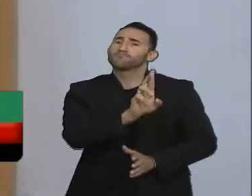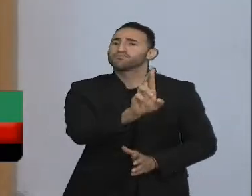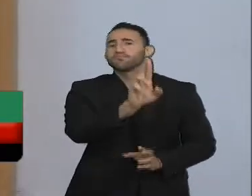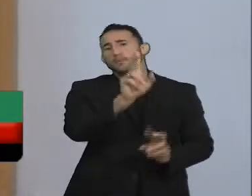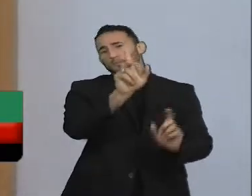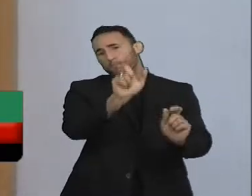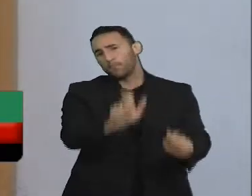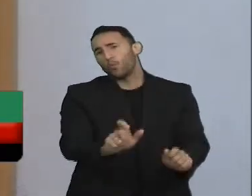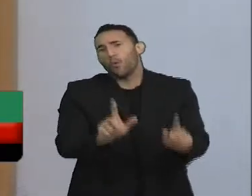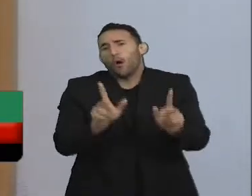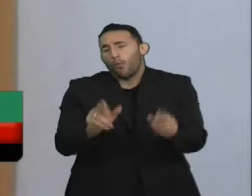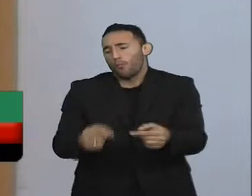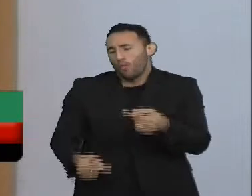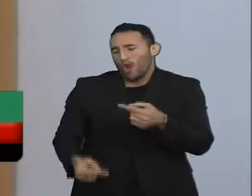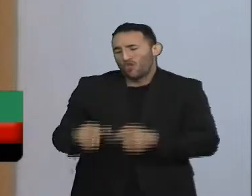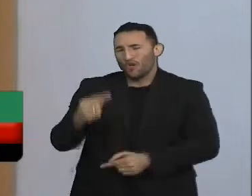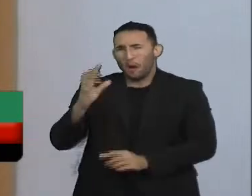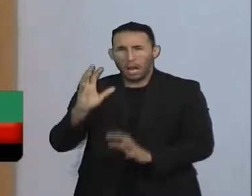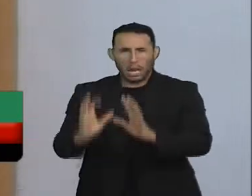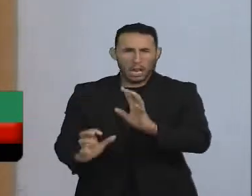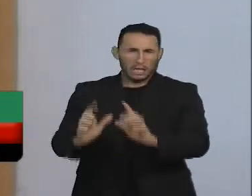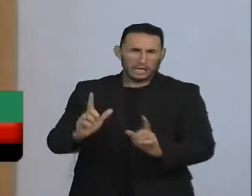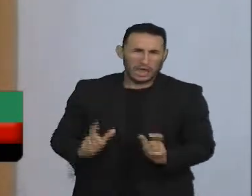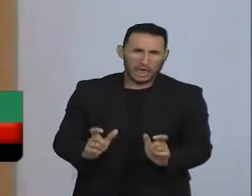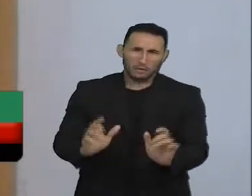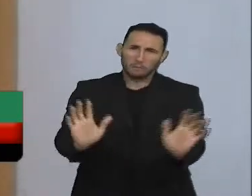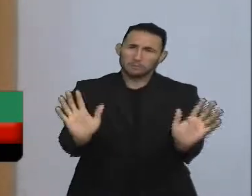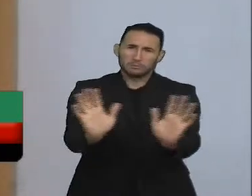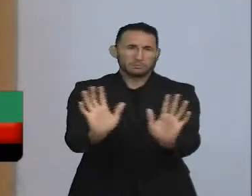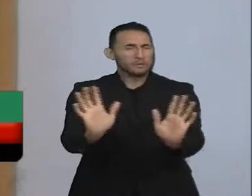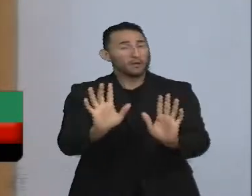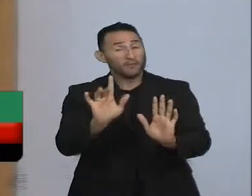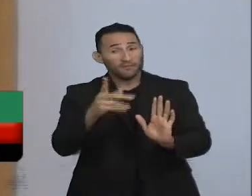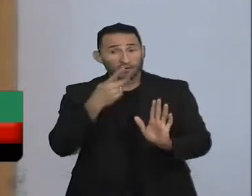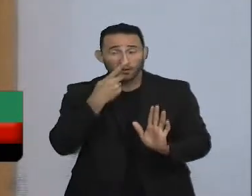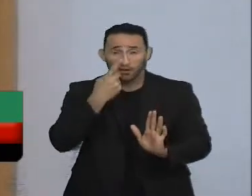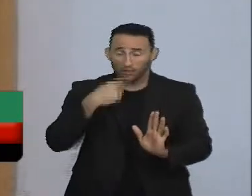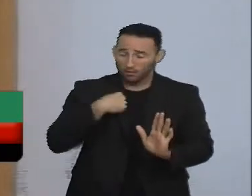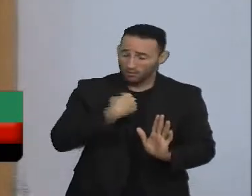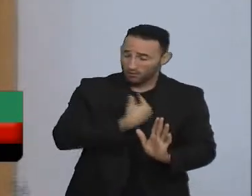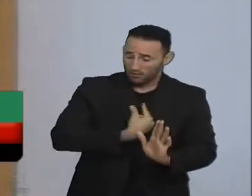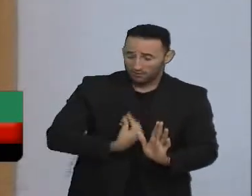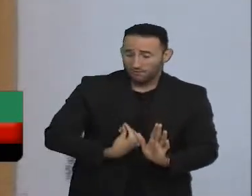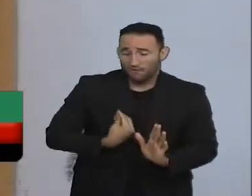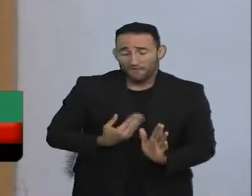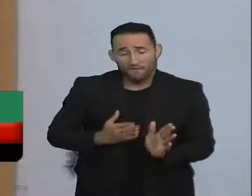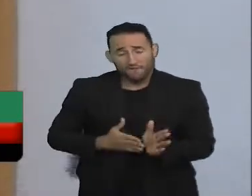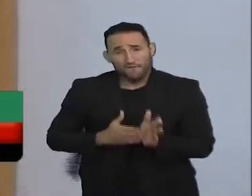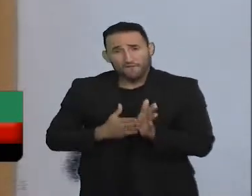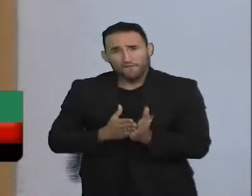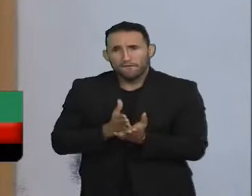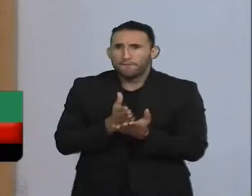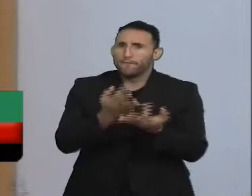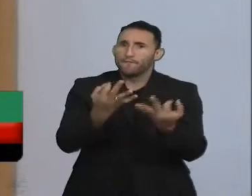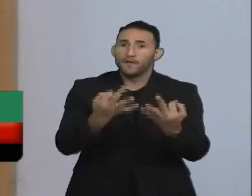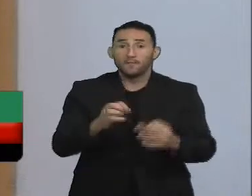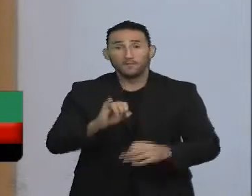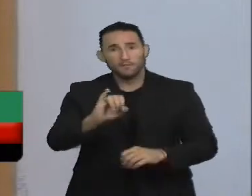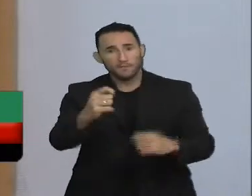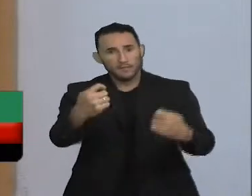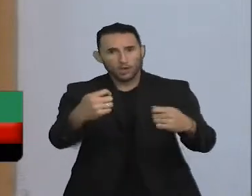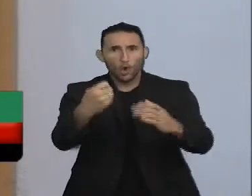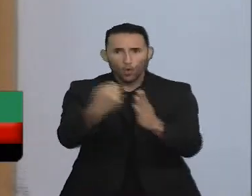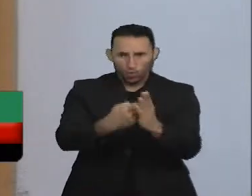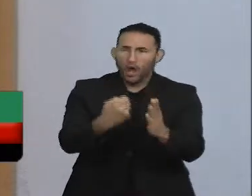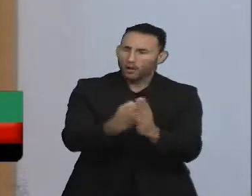deve ser amor. Nada de ódio, nada de guerra, mas dizer que nós estamos firmes também para lutar quando for necessário lutar